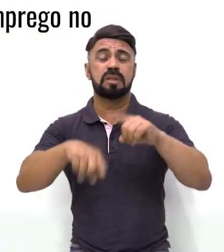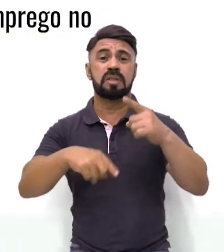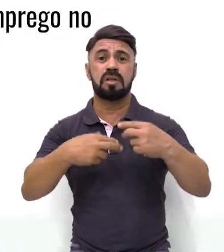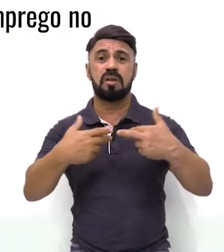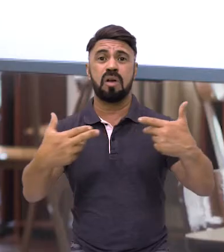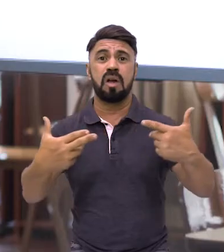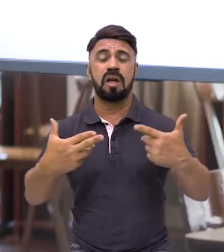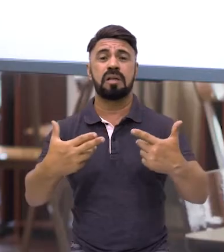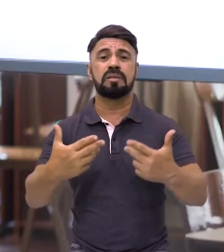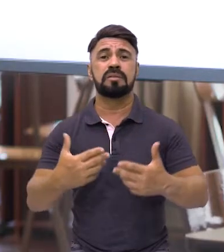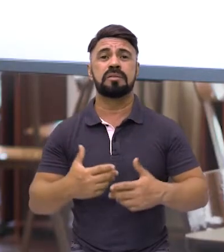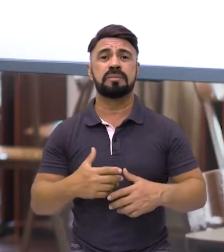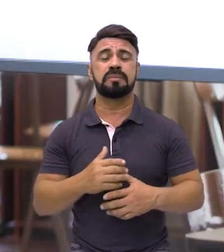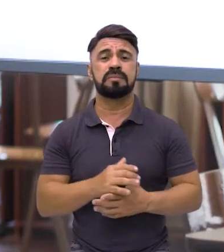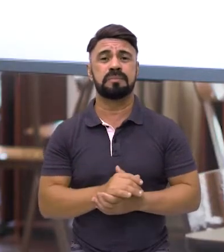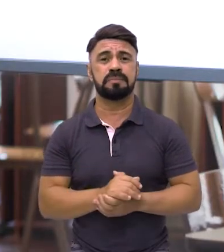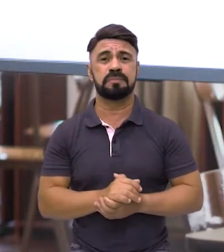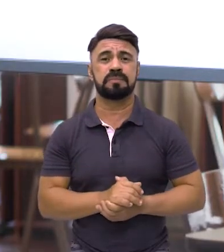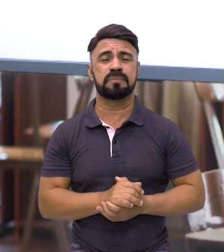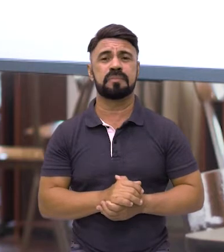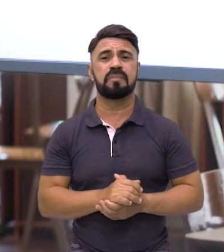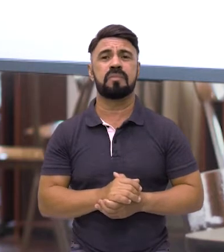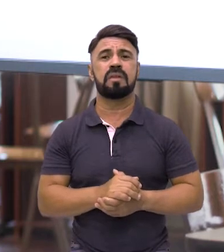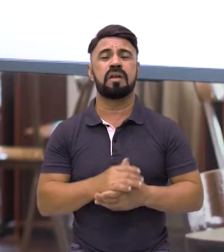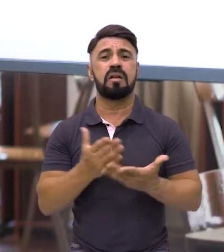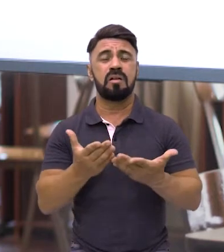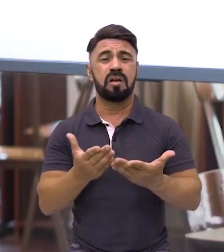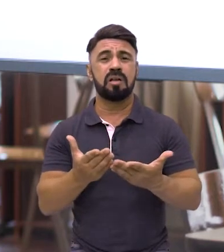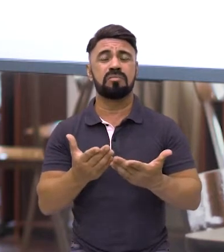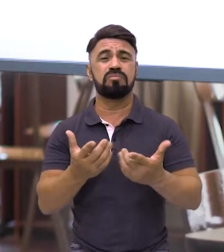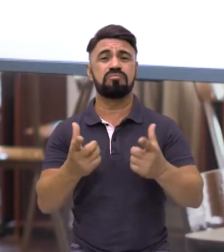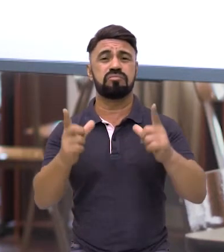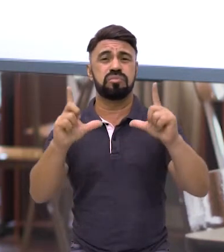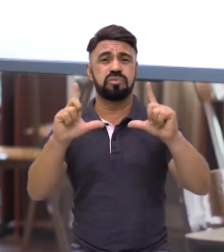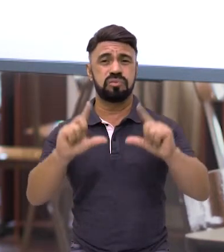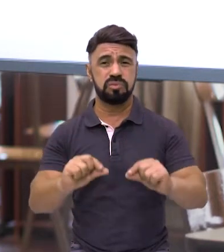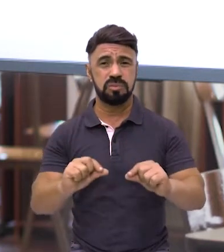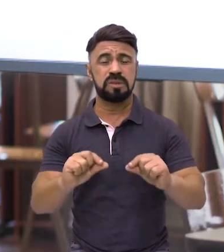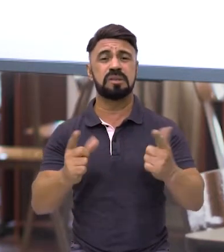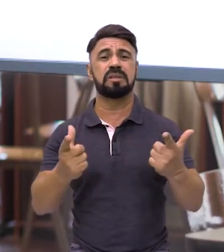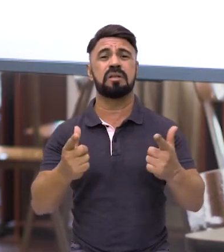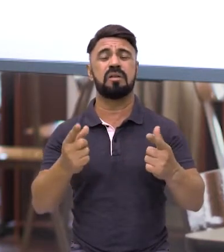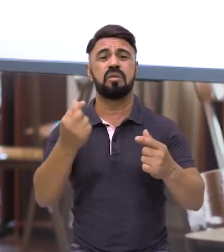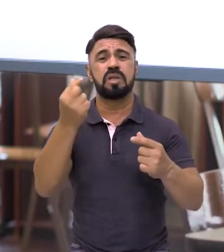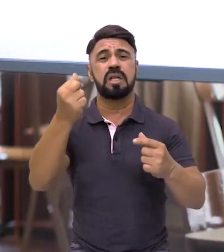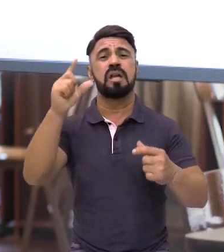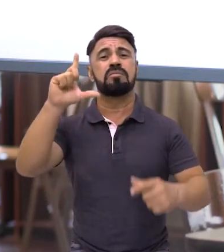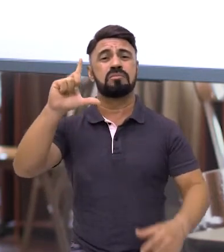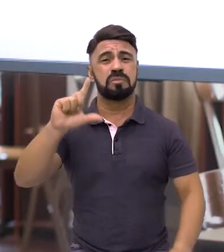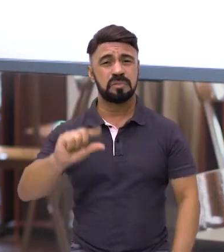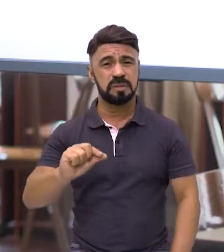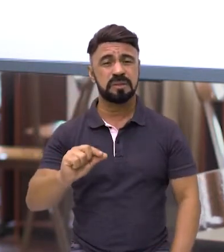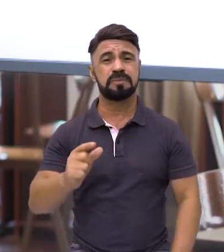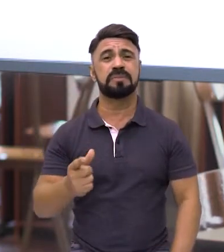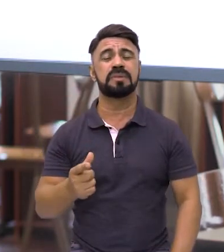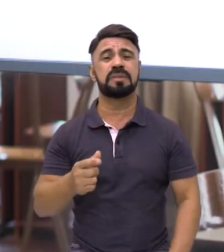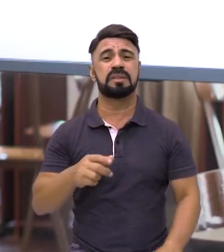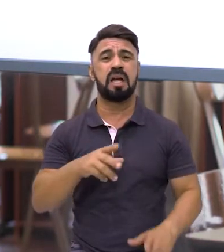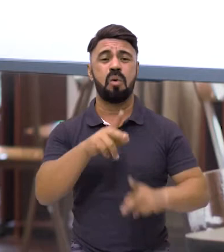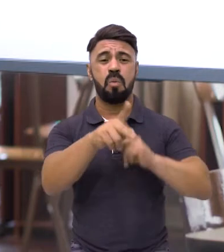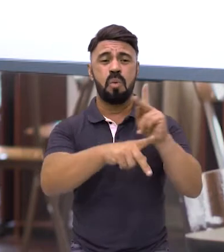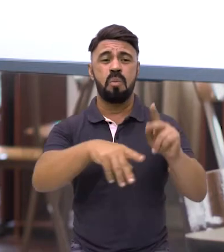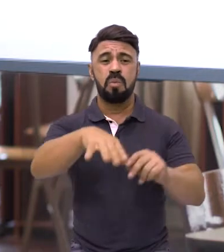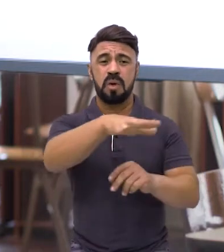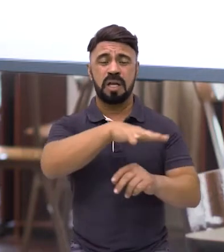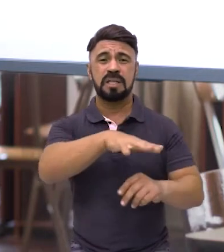produtos primários, ou seja, com a queda dessa exportação, né, o preço diminui e aquela população